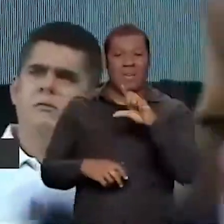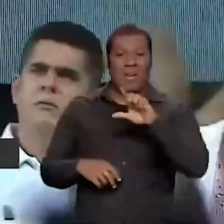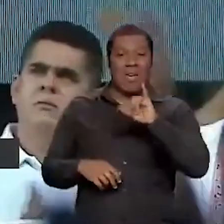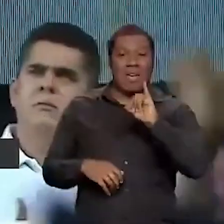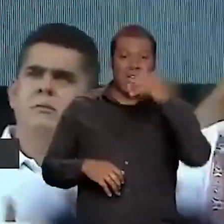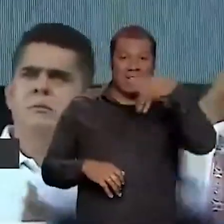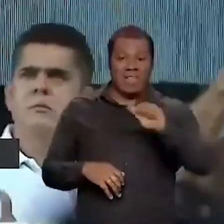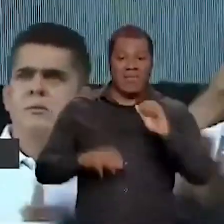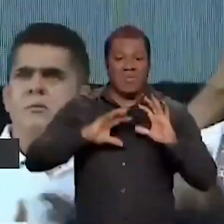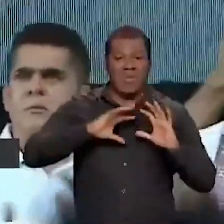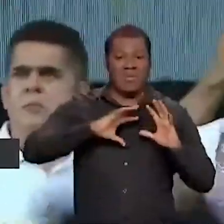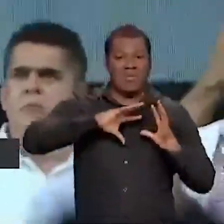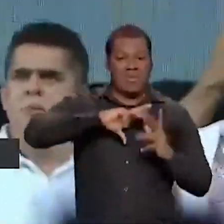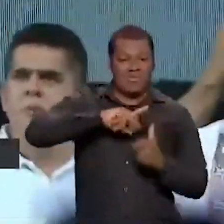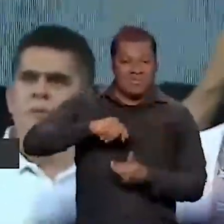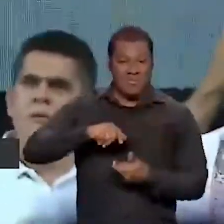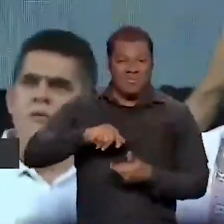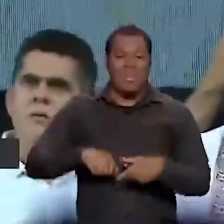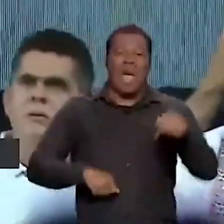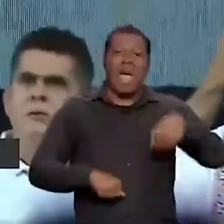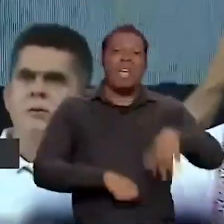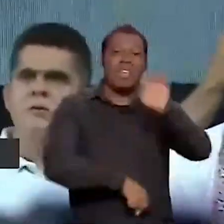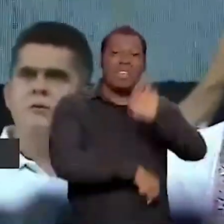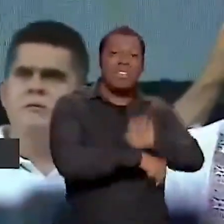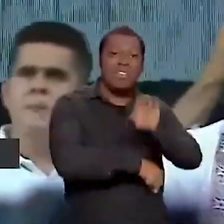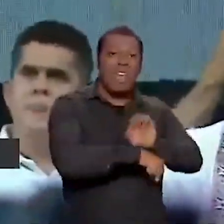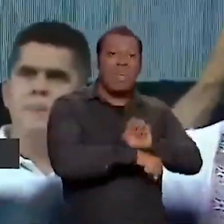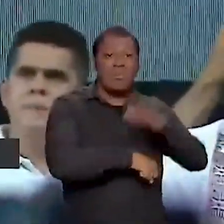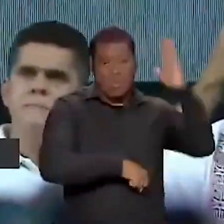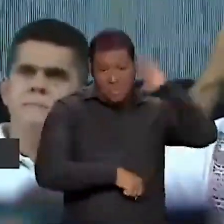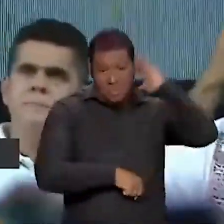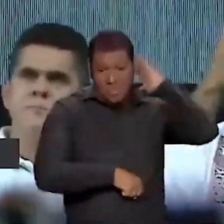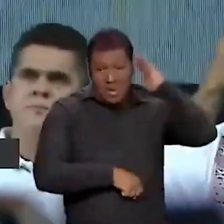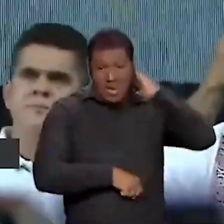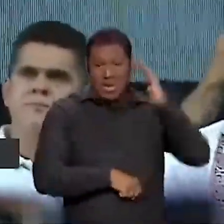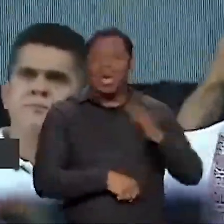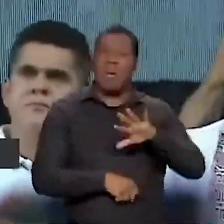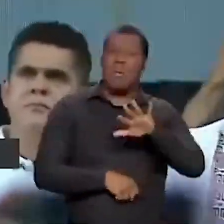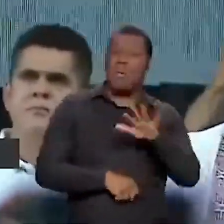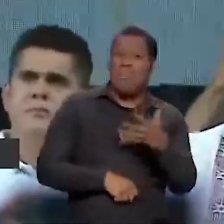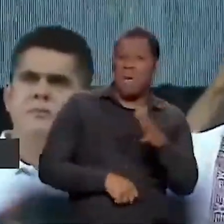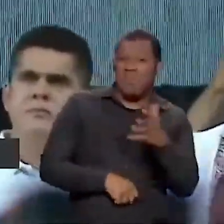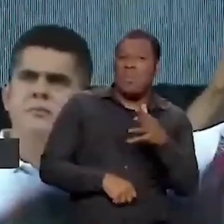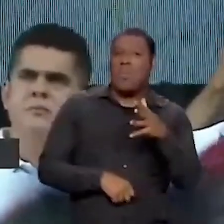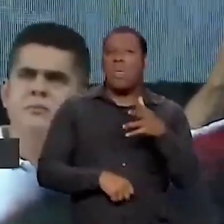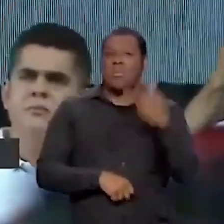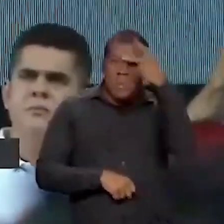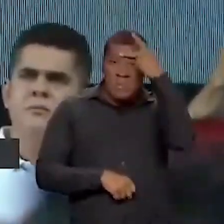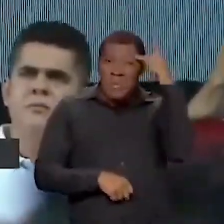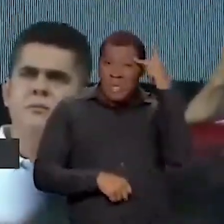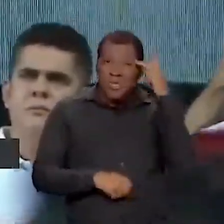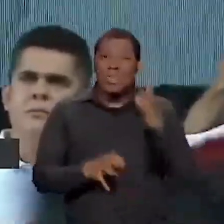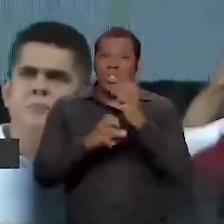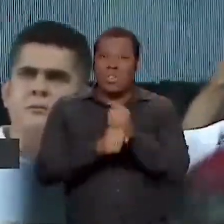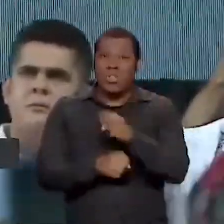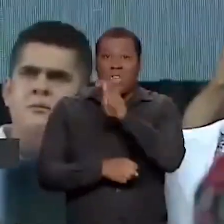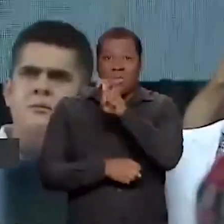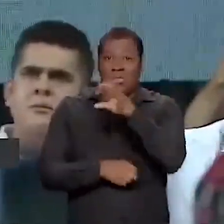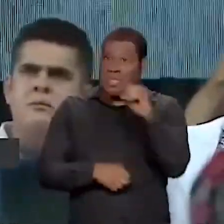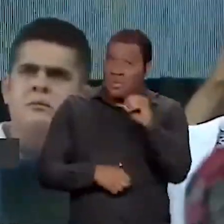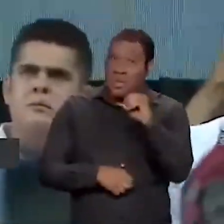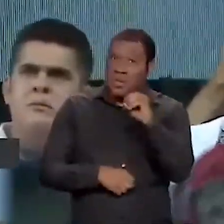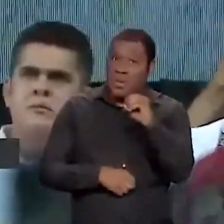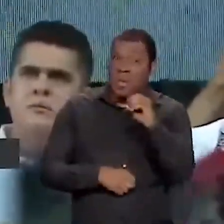Eu não sei se aqui no Pará a gente vai ter 50 mil pessoas de fora, 60 mil ou 70